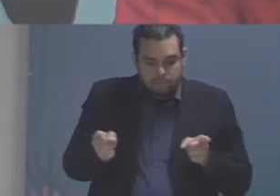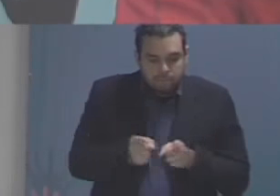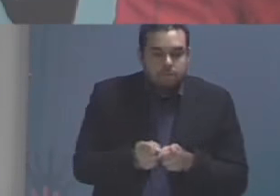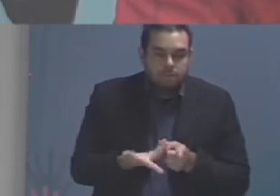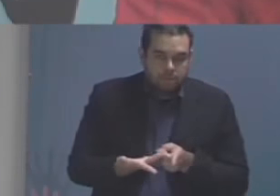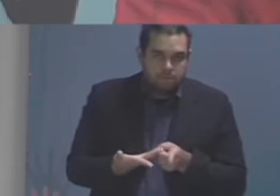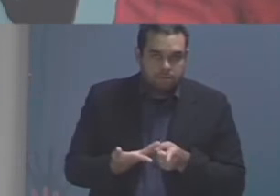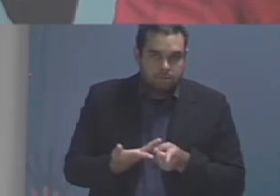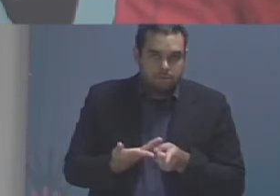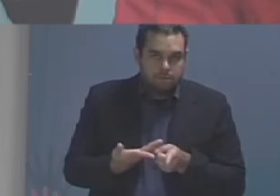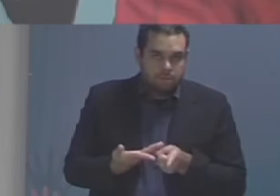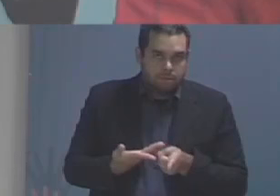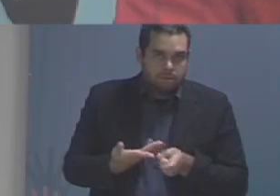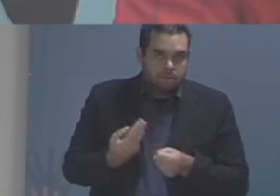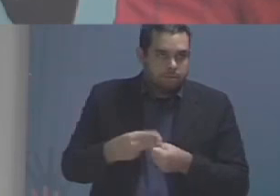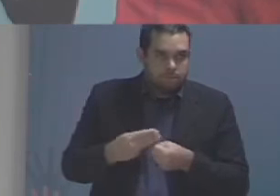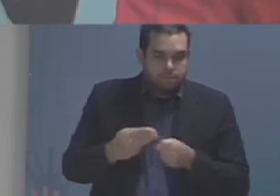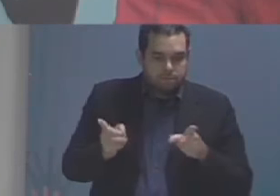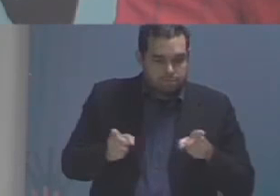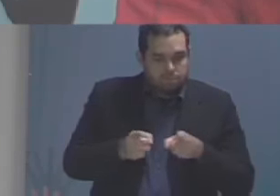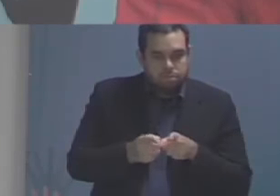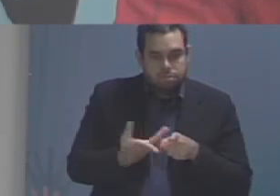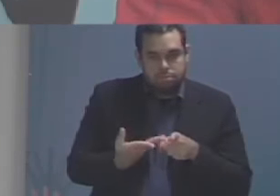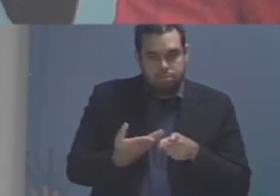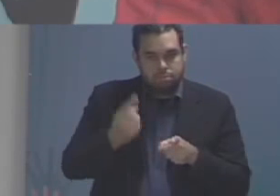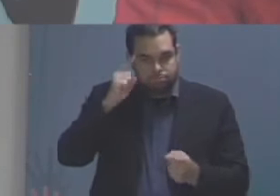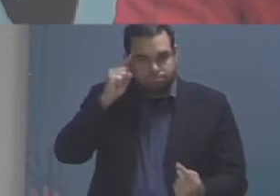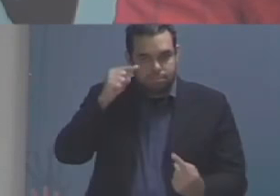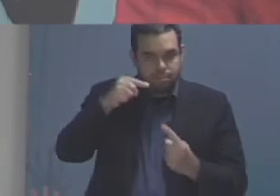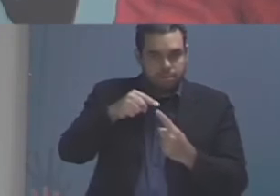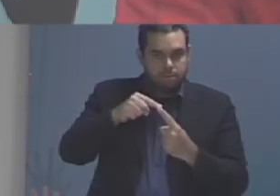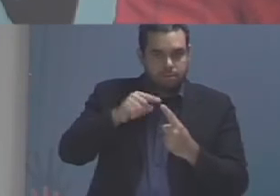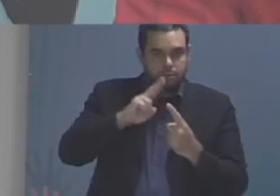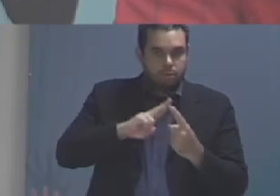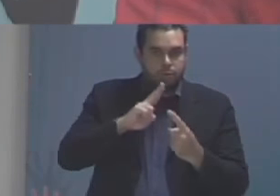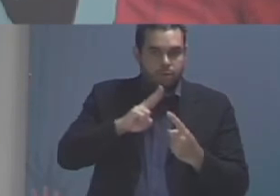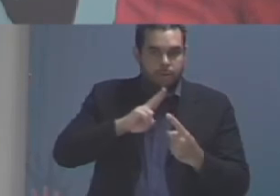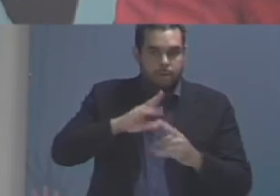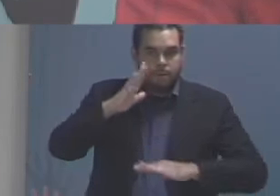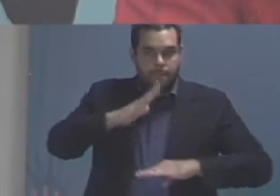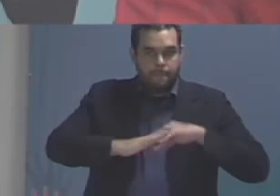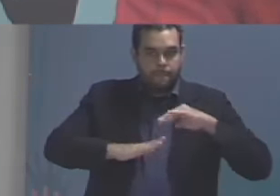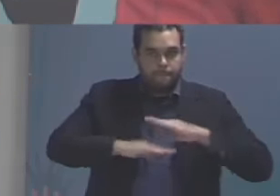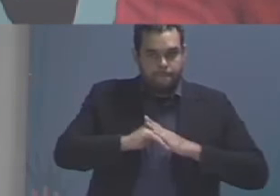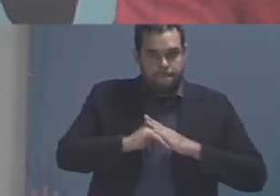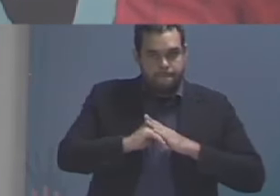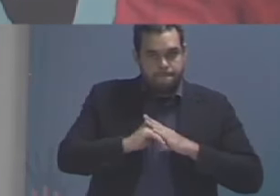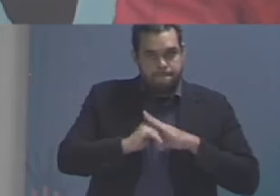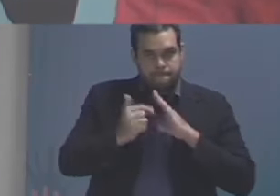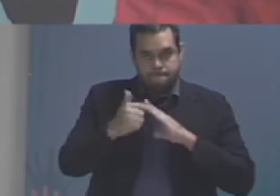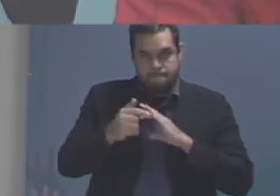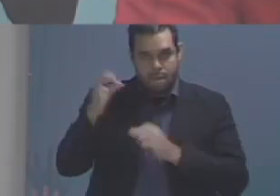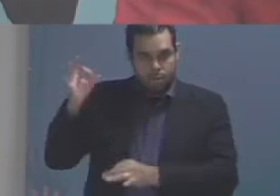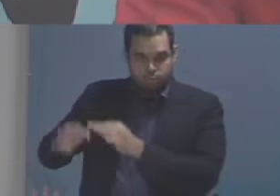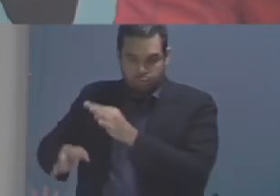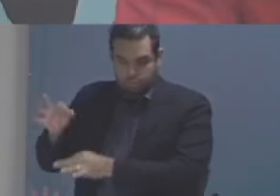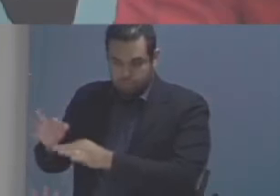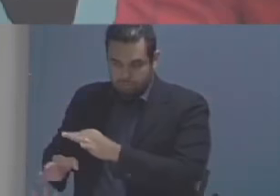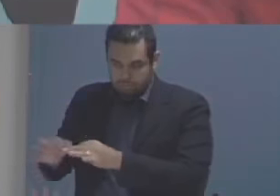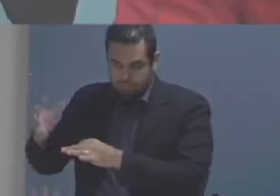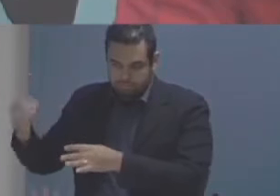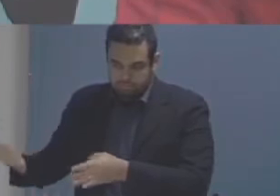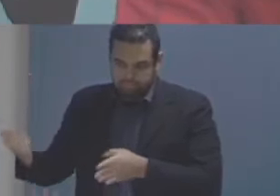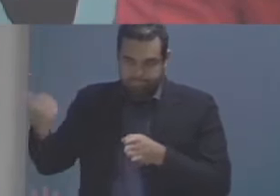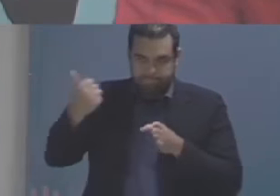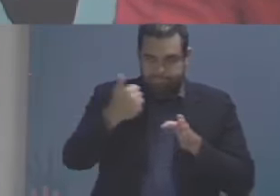só, uma ideia e uma utilização do trabalho de psicólogos que não são do judiciário, e que